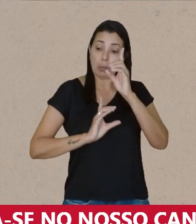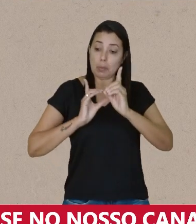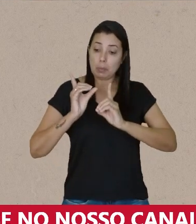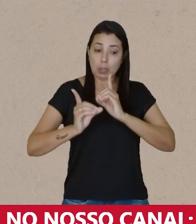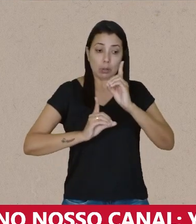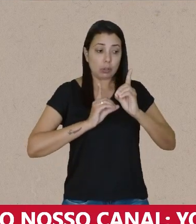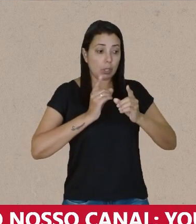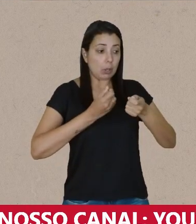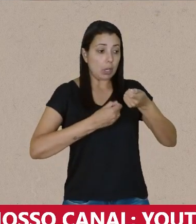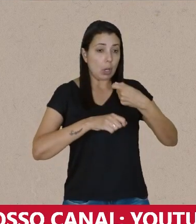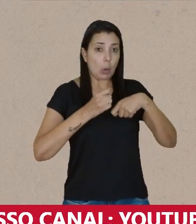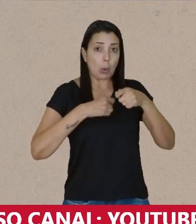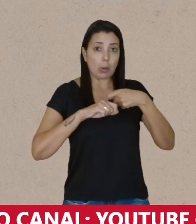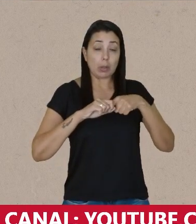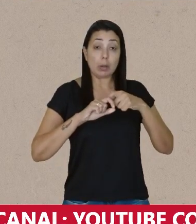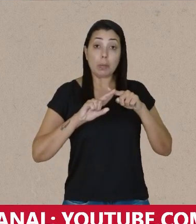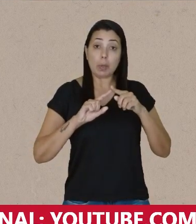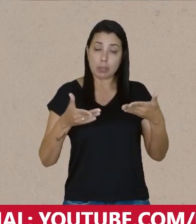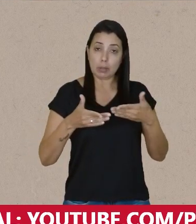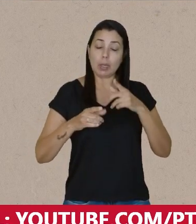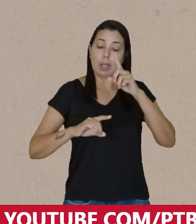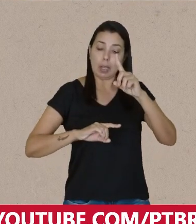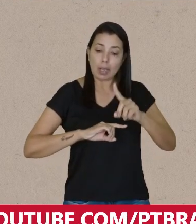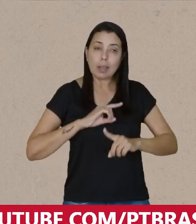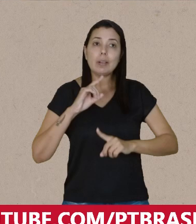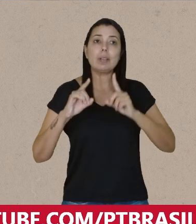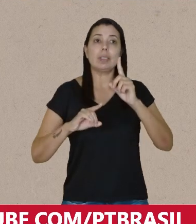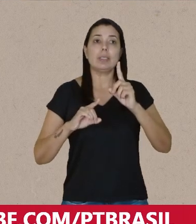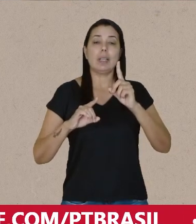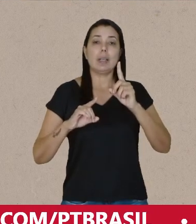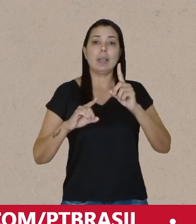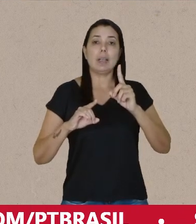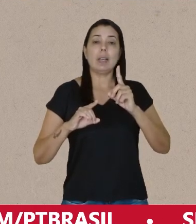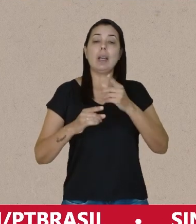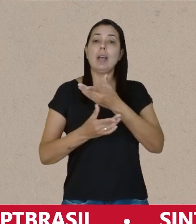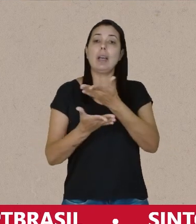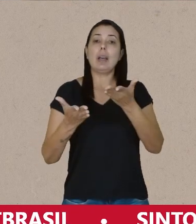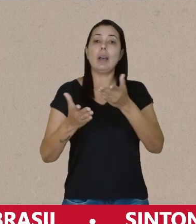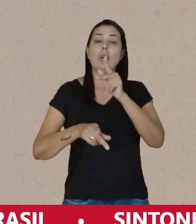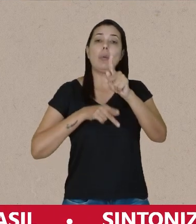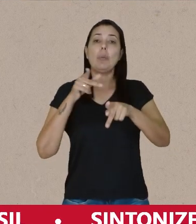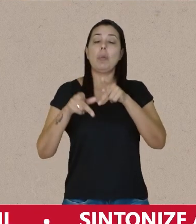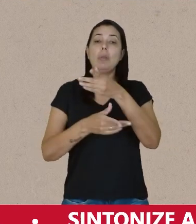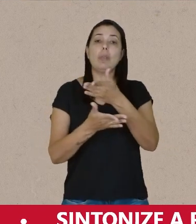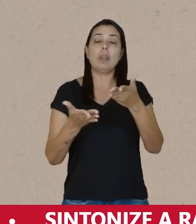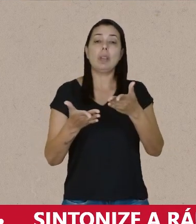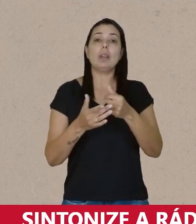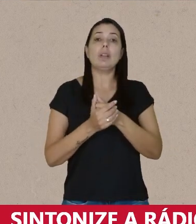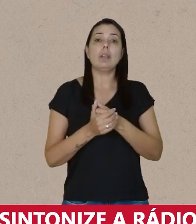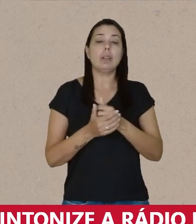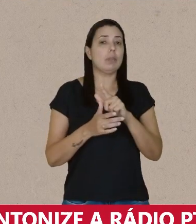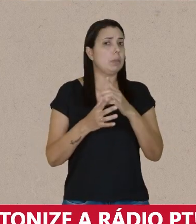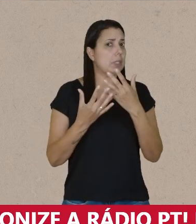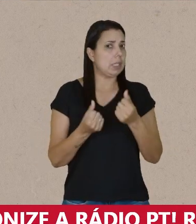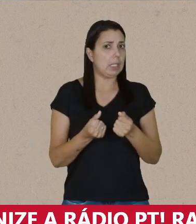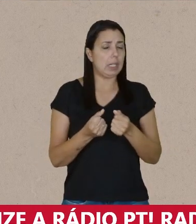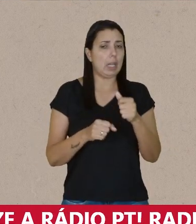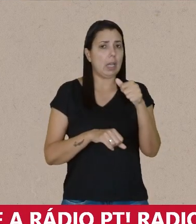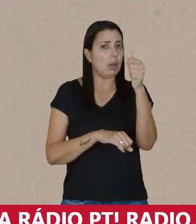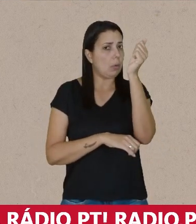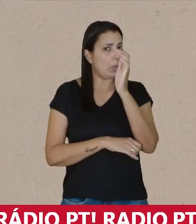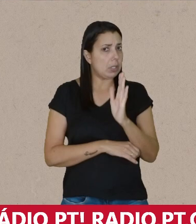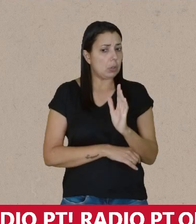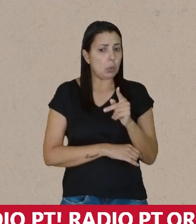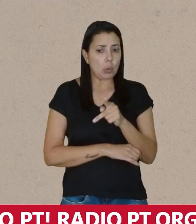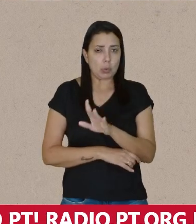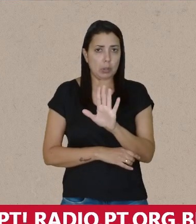pela negociação. Agora, queremos avançar, queremos ao povo o que é o do povo. Não vamos tolerar mais o Brasil